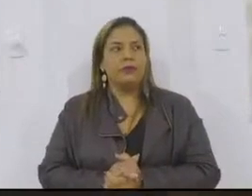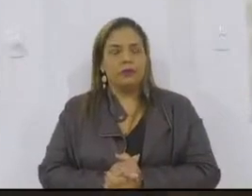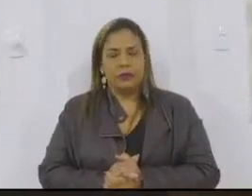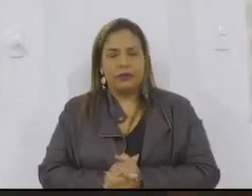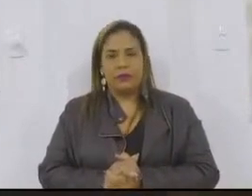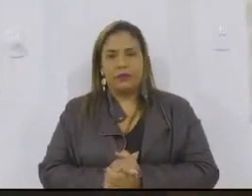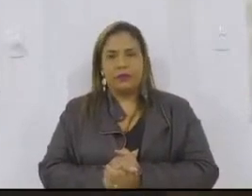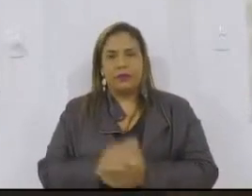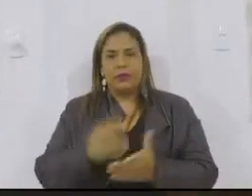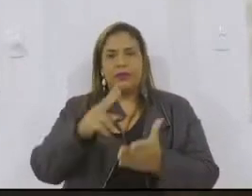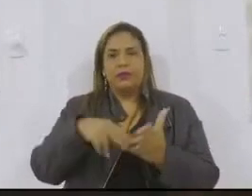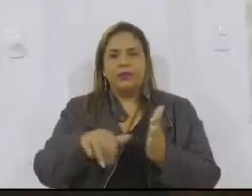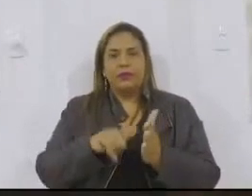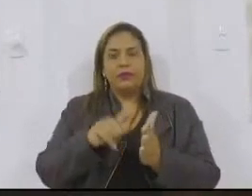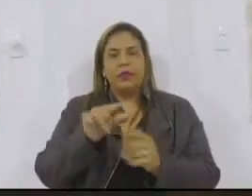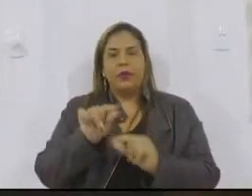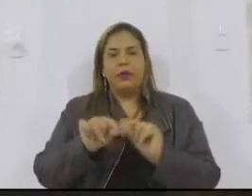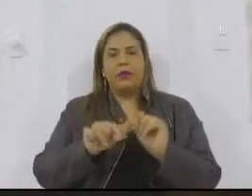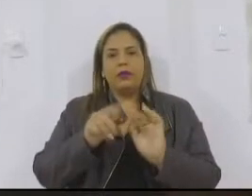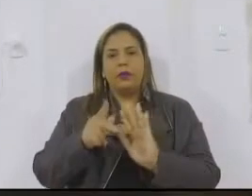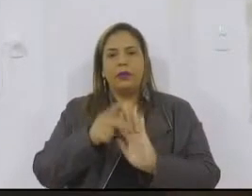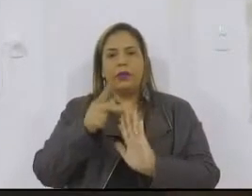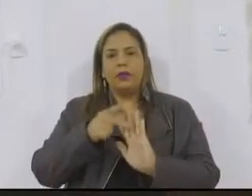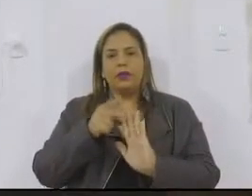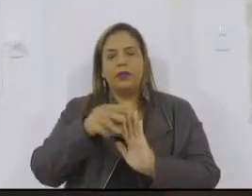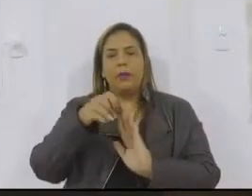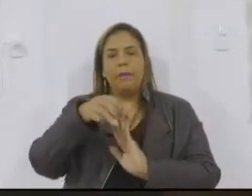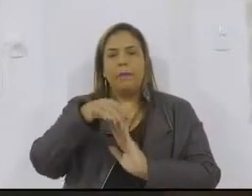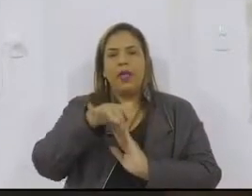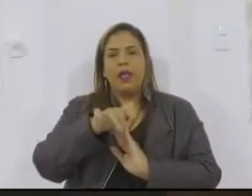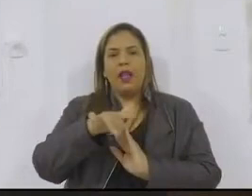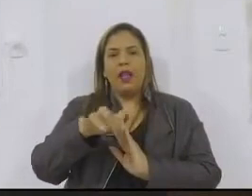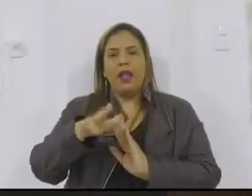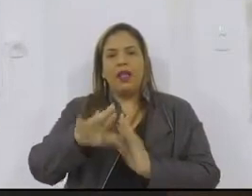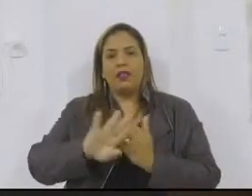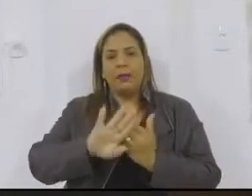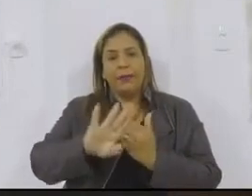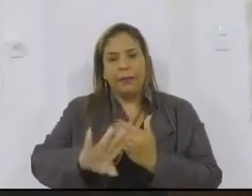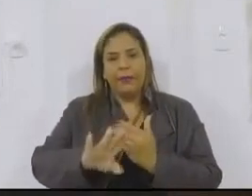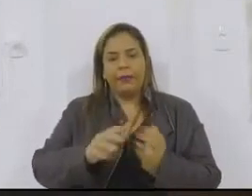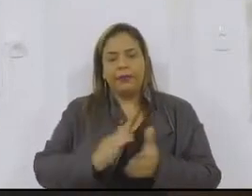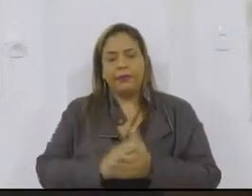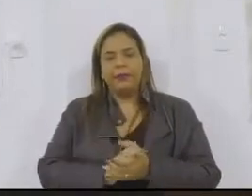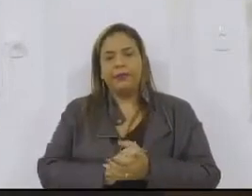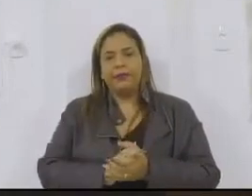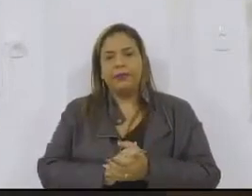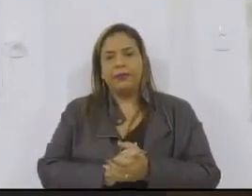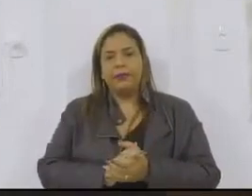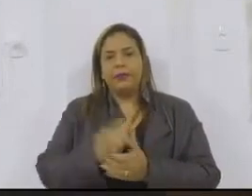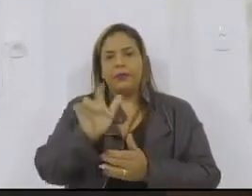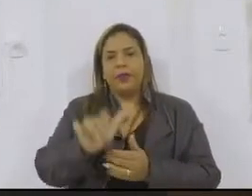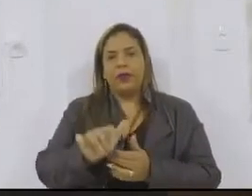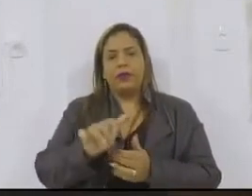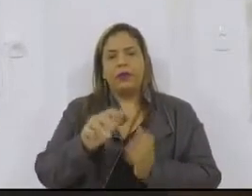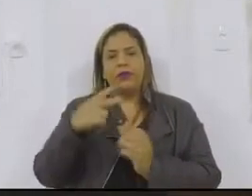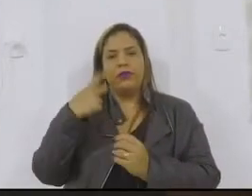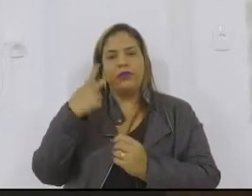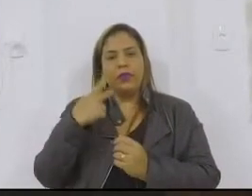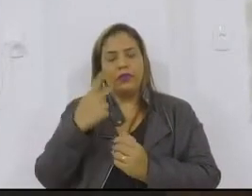Vou ler primeiramente o parecer do vereador Miller, que ele fez o parecer separado. Na condição de vereador presidente da